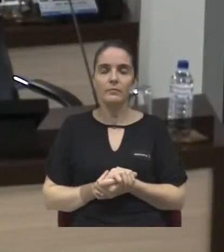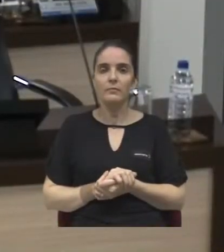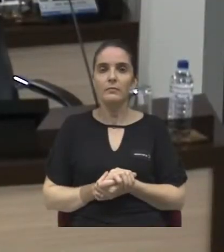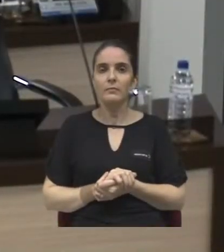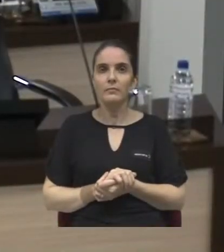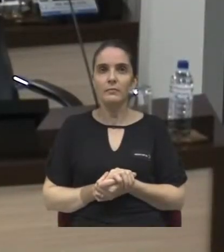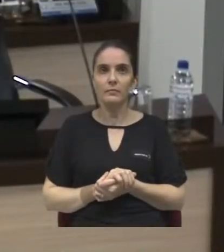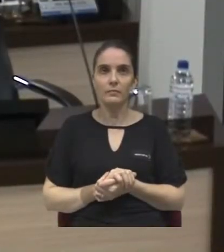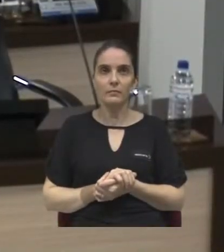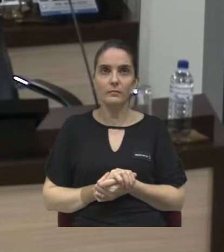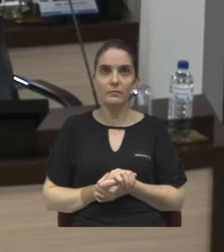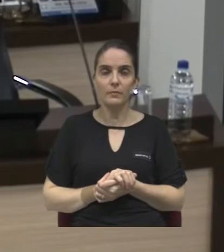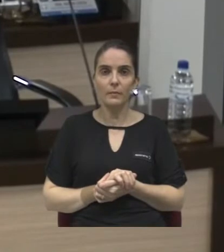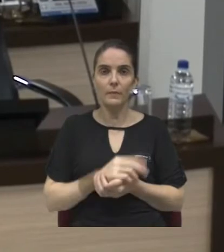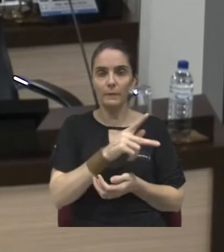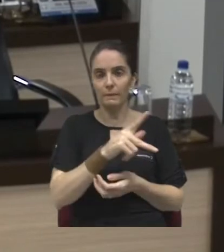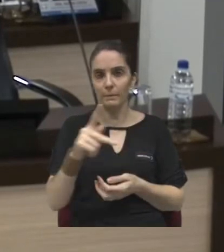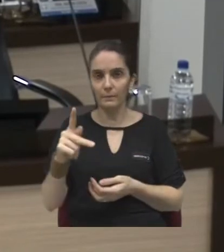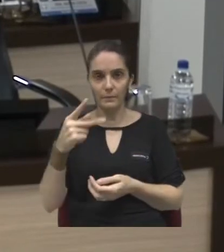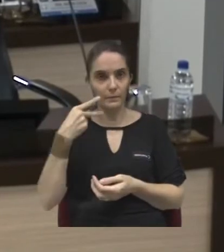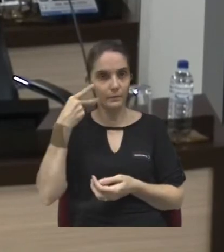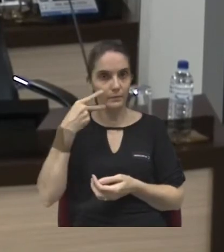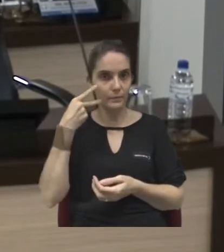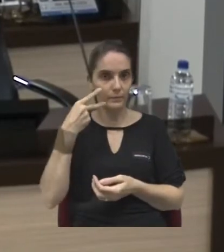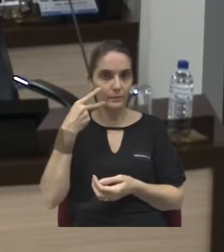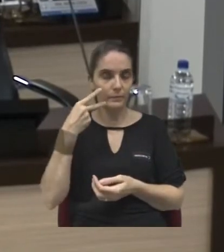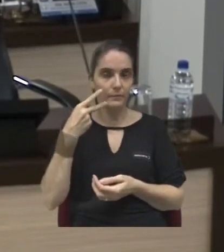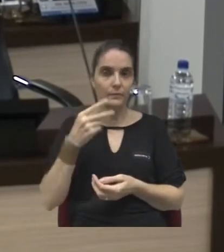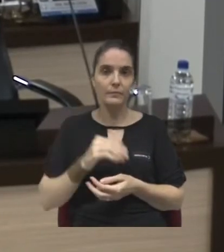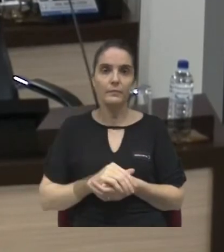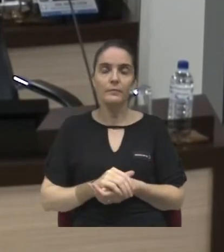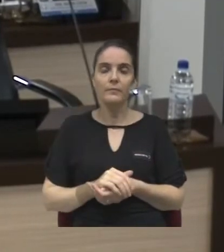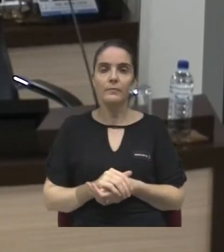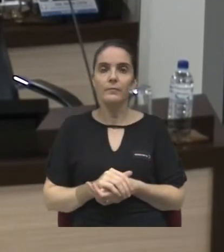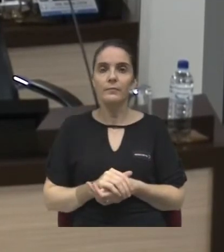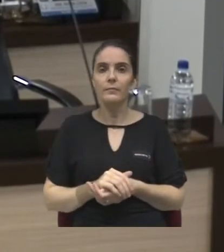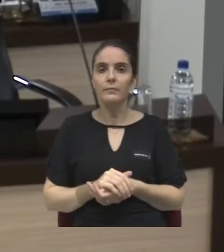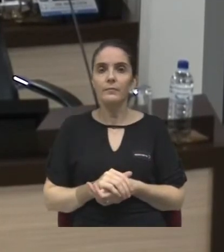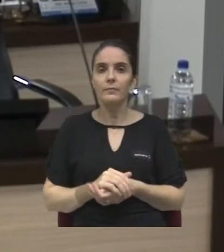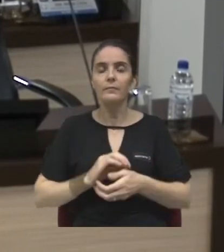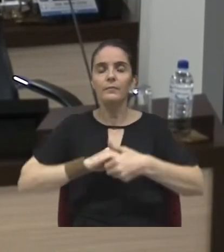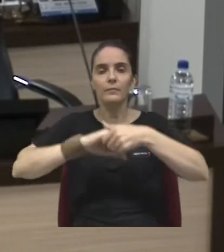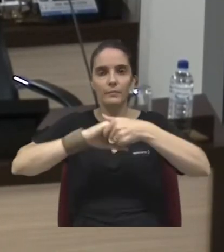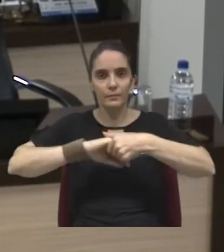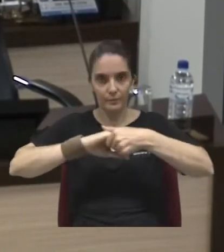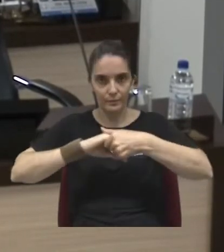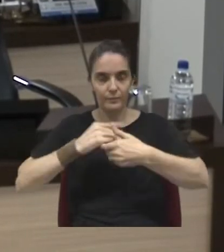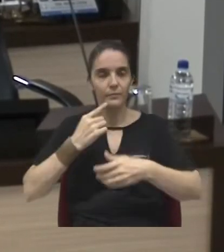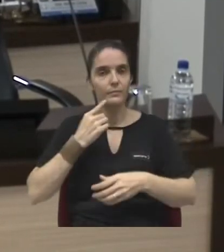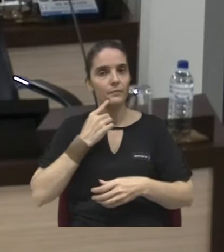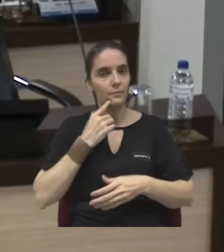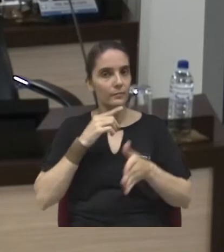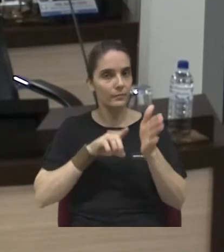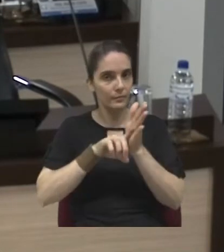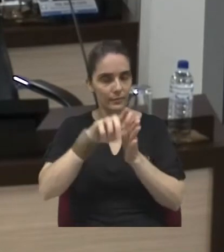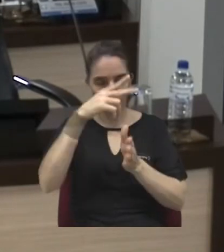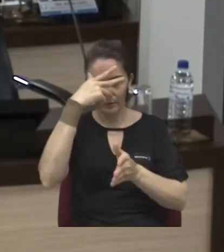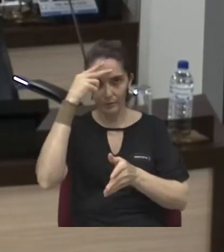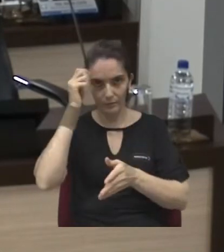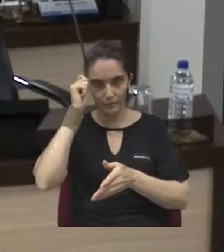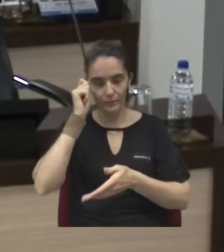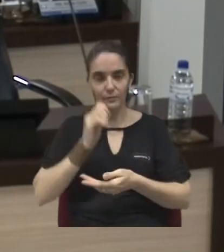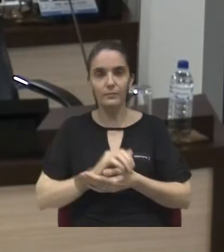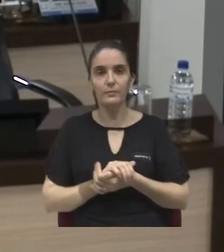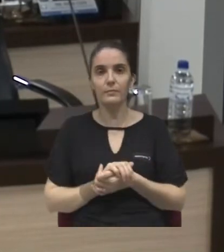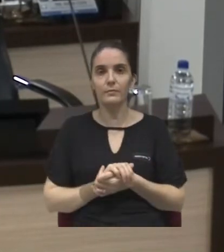Excelentíssimo presidente, nobres pares, público que nos acompanha. Parabéns, vereador Cleiton, pela propositura. E o vereador